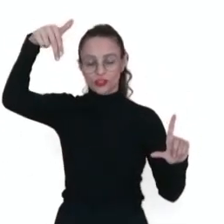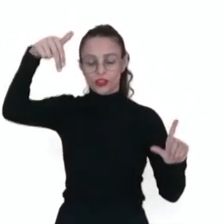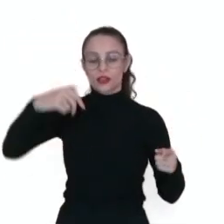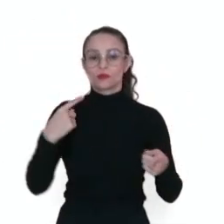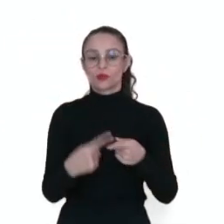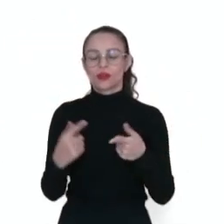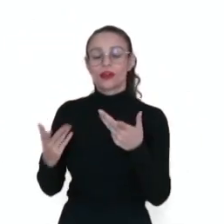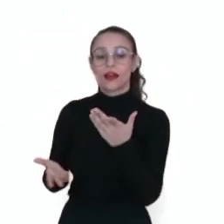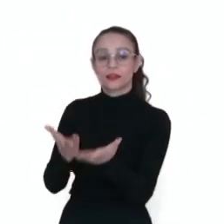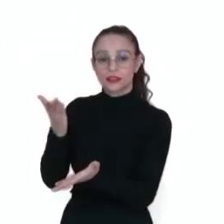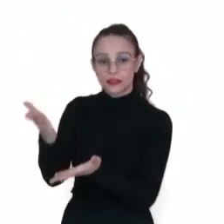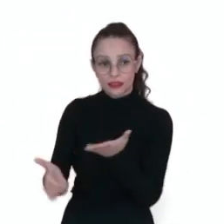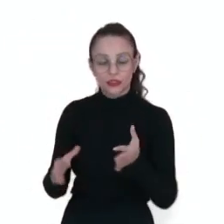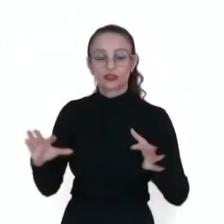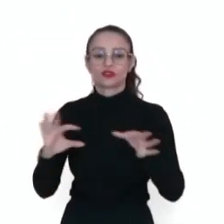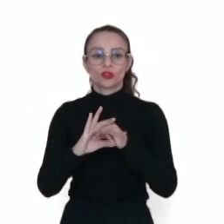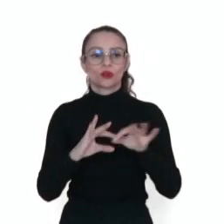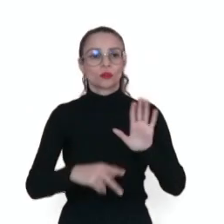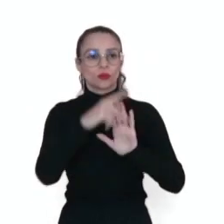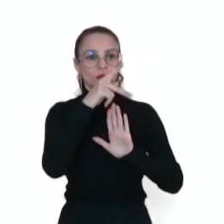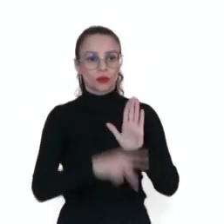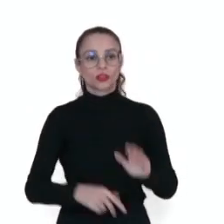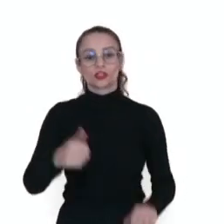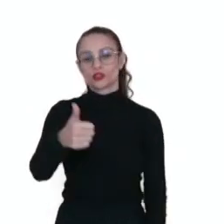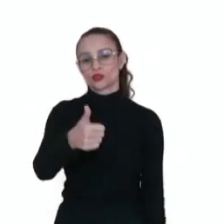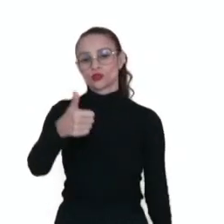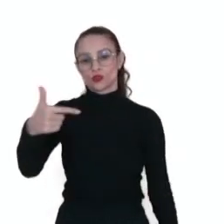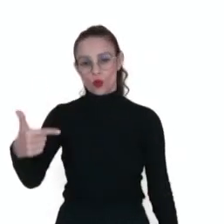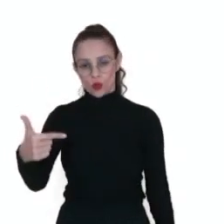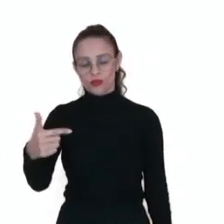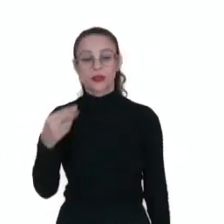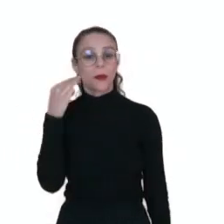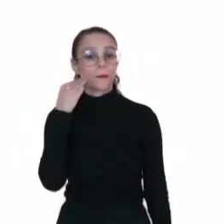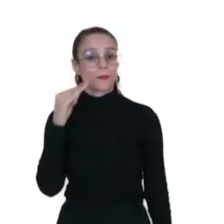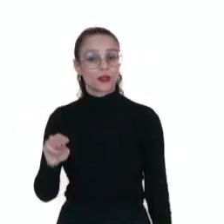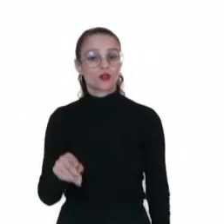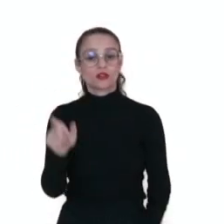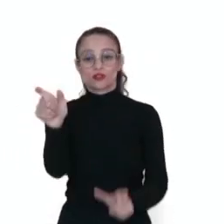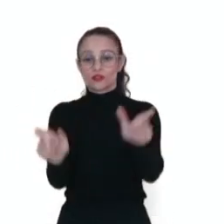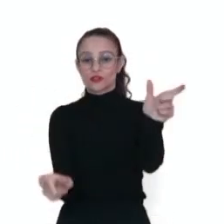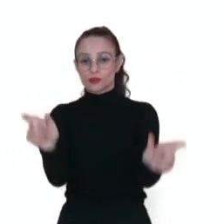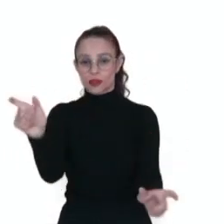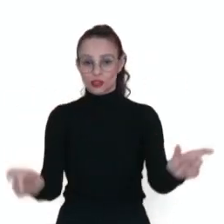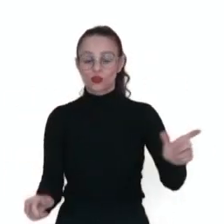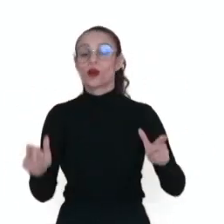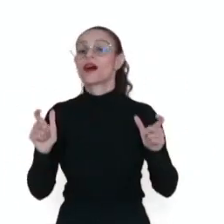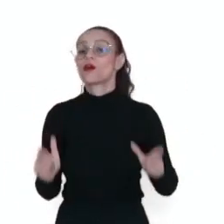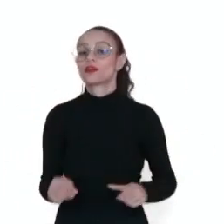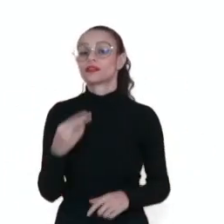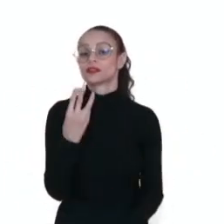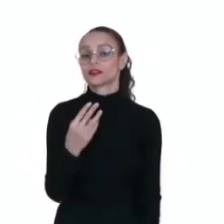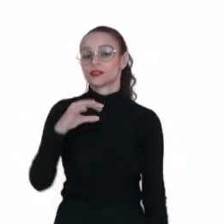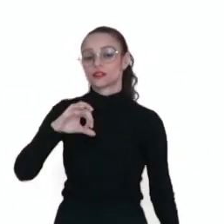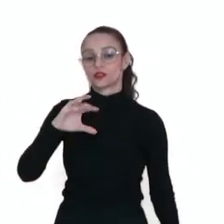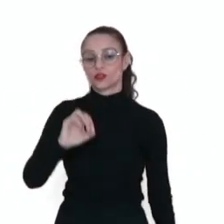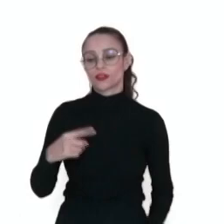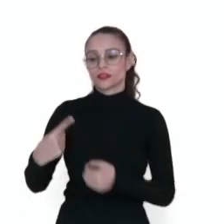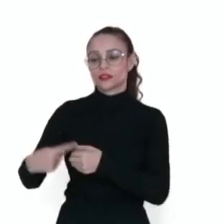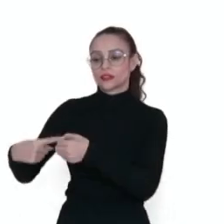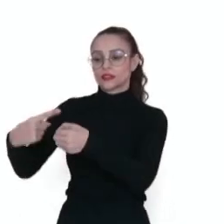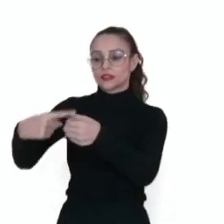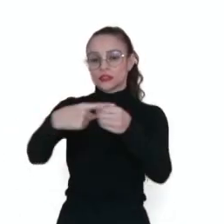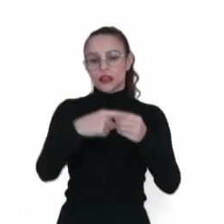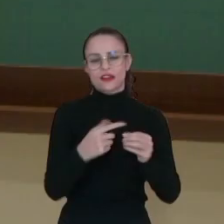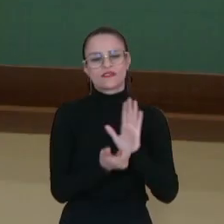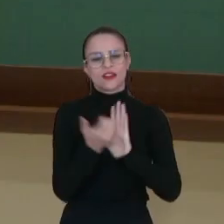Para atender, segundo o projeto, 12 milhões de pessoas em 390 municípios em vários estados